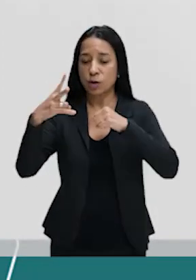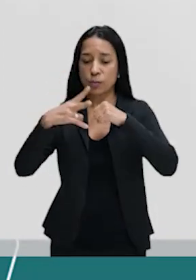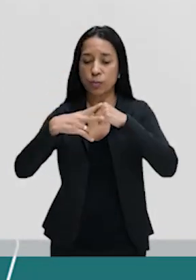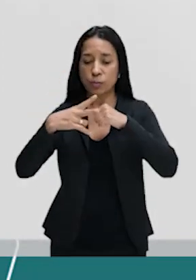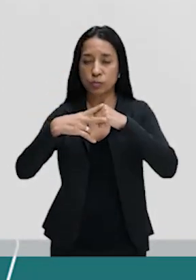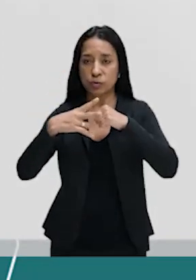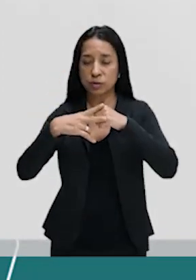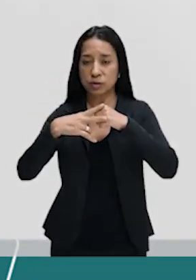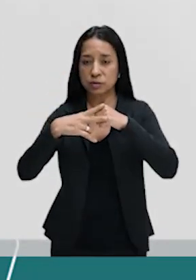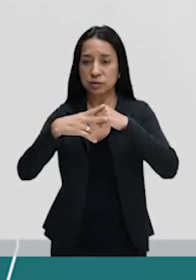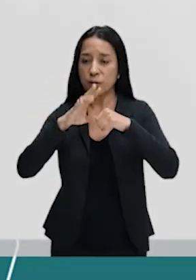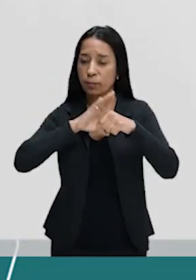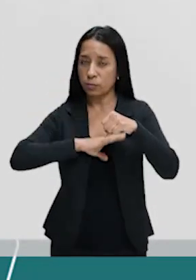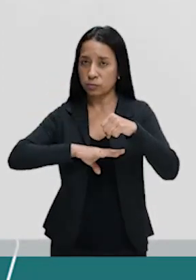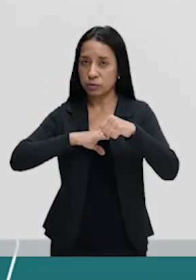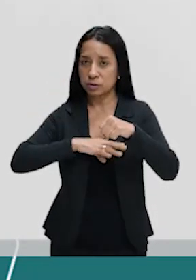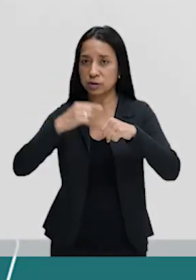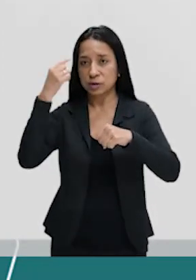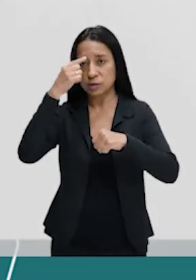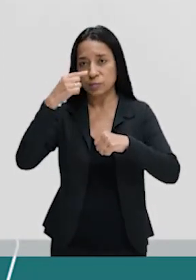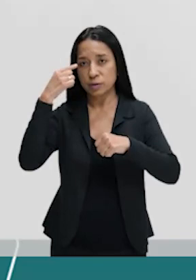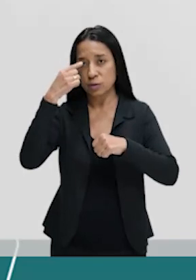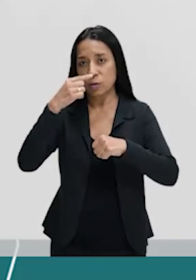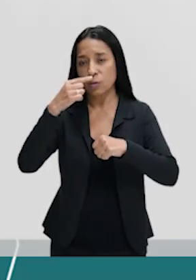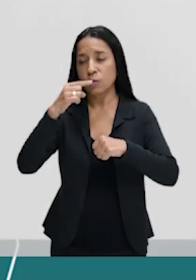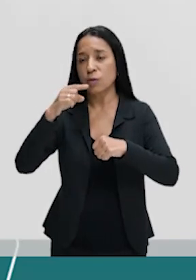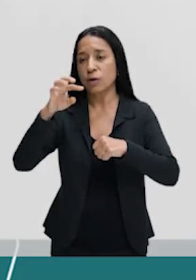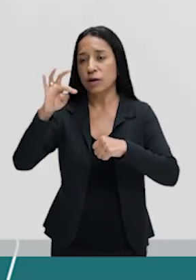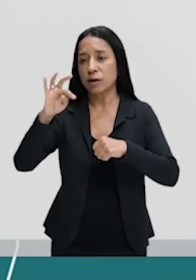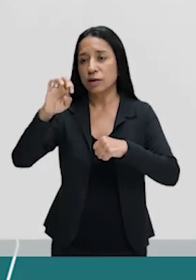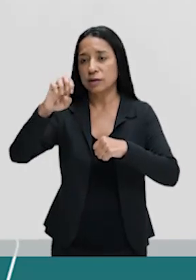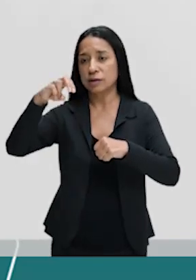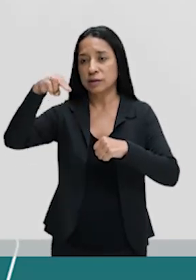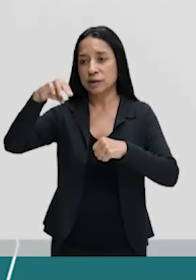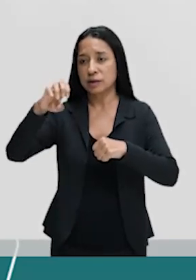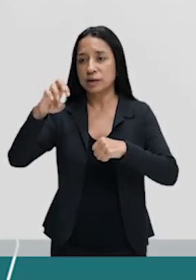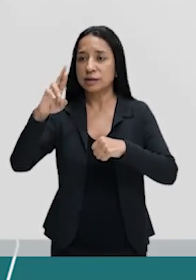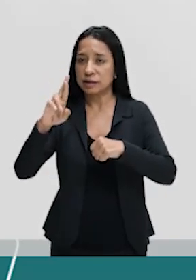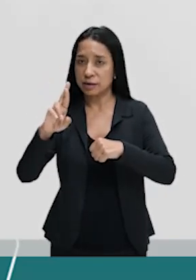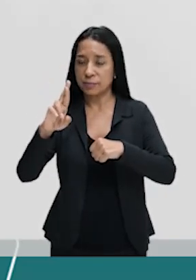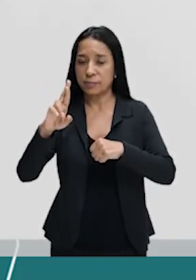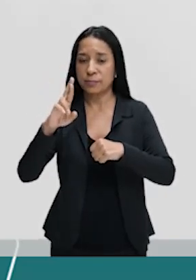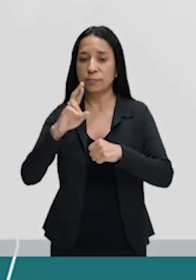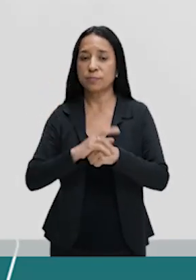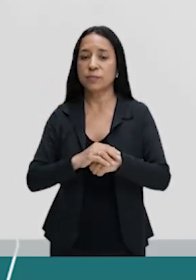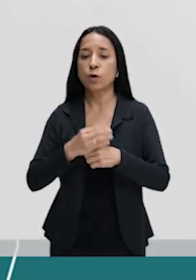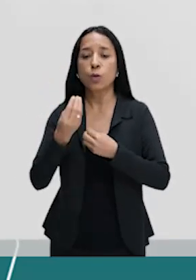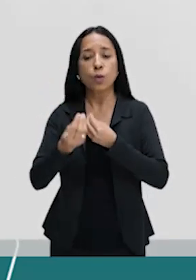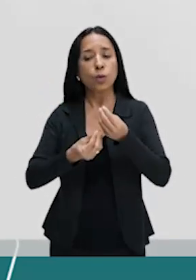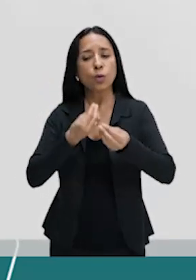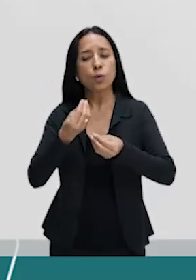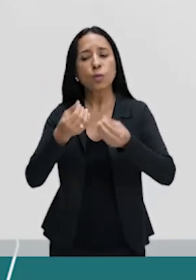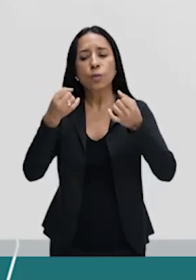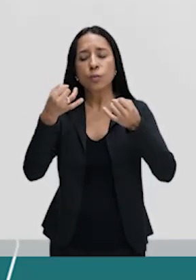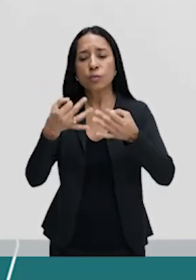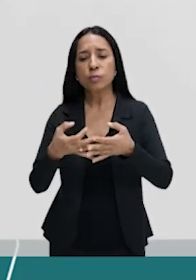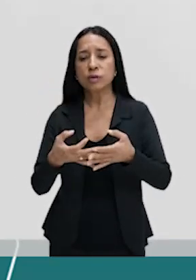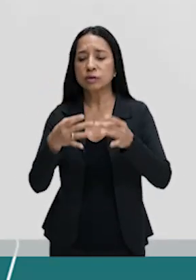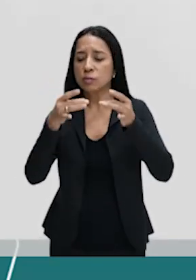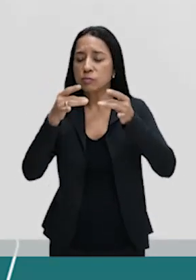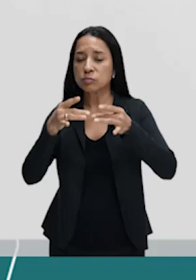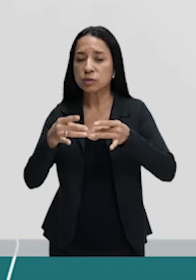chama-se tener em espanhol. Então, como é que fica essa conjugação? Eu tenho, tu